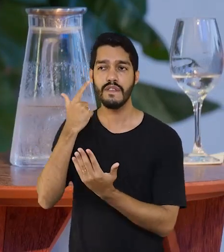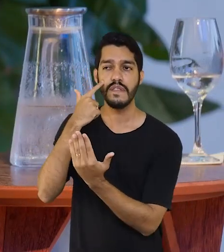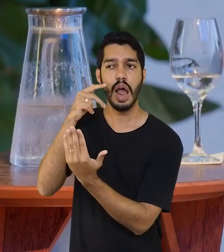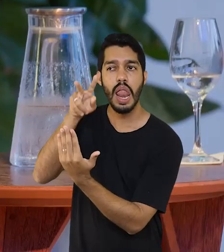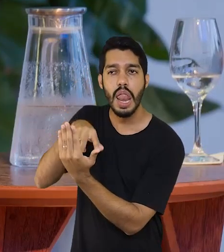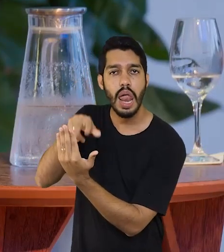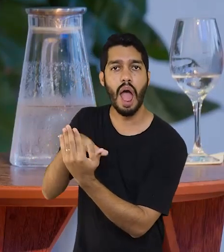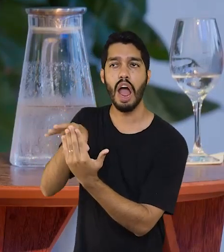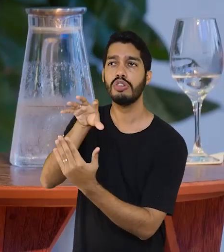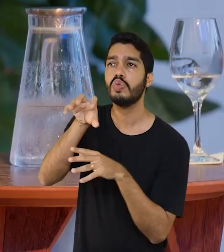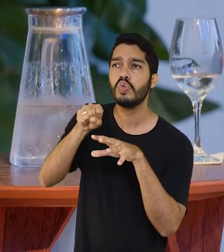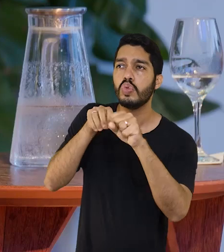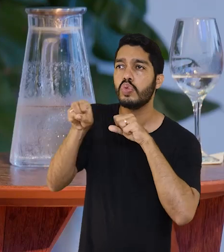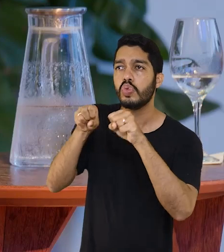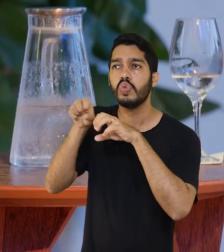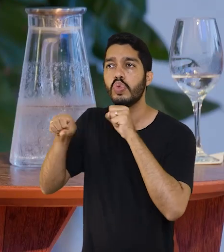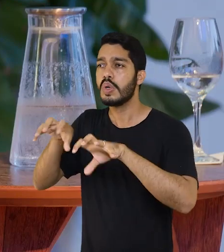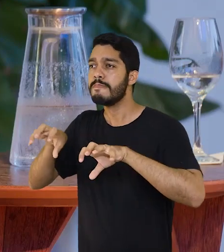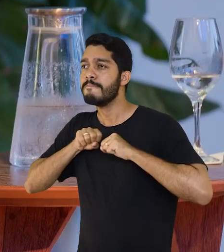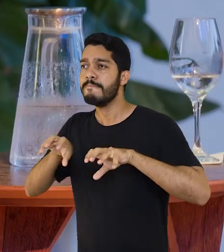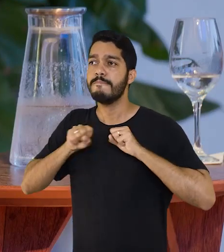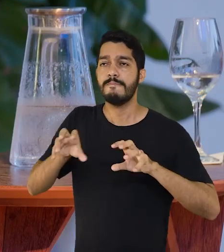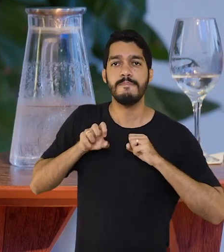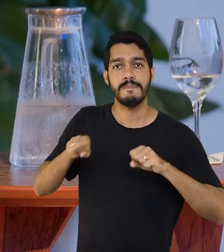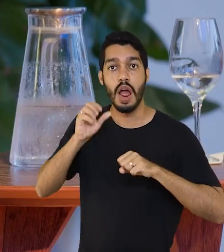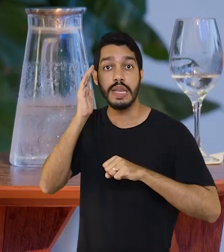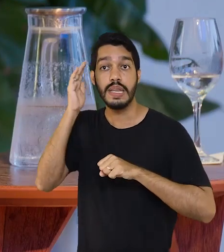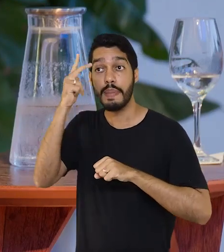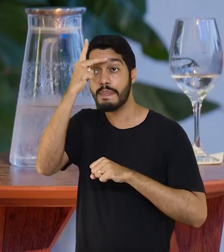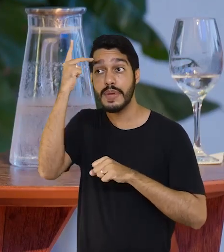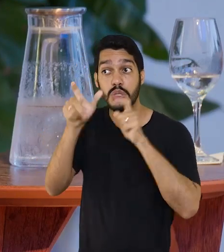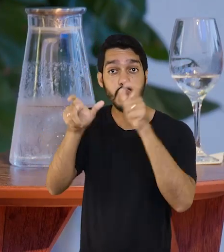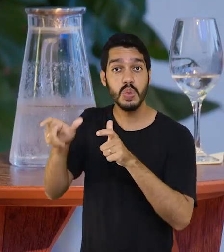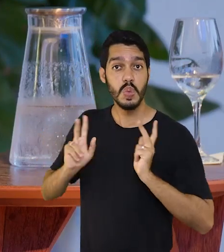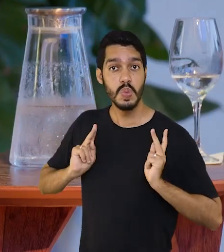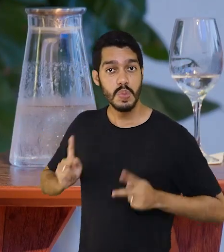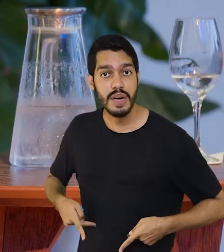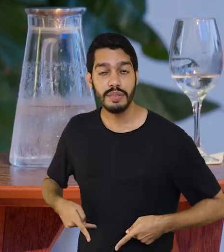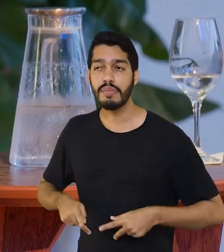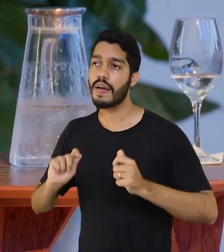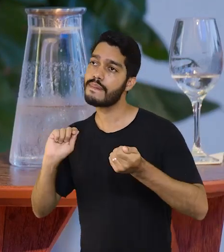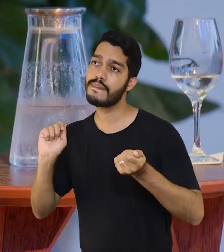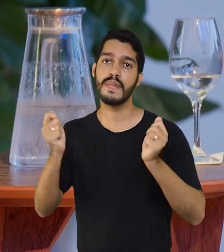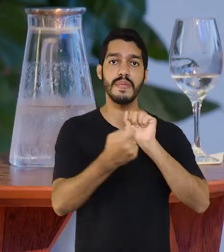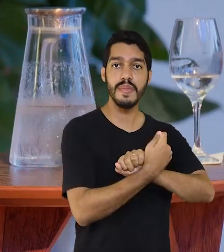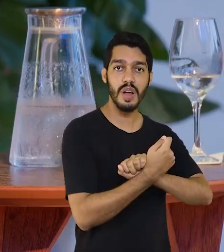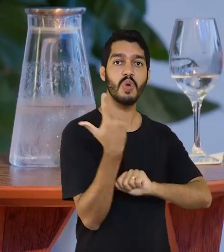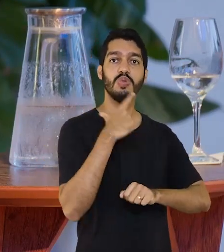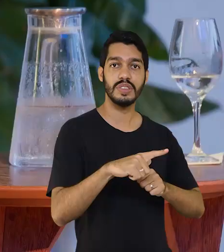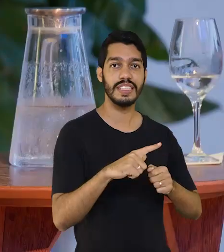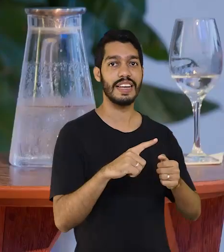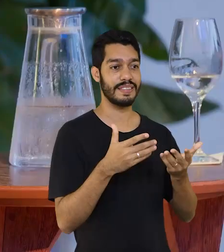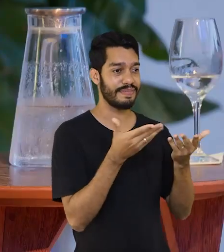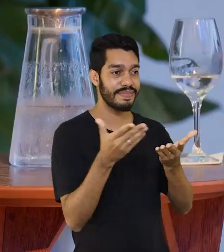lendo e chupando e entendendo do que está acontecendo na cultura, na sociedade, no hábito das pessoas, e está podendo